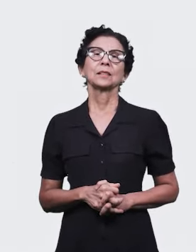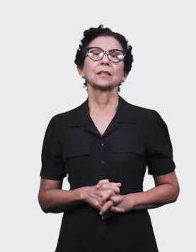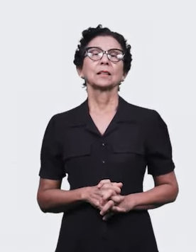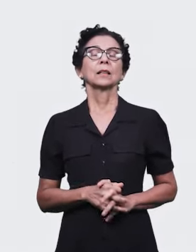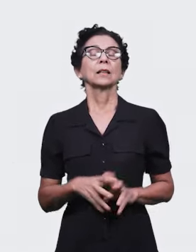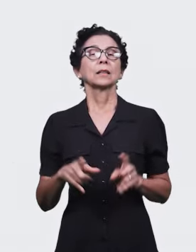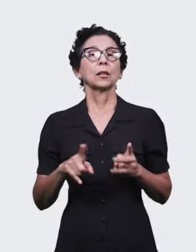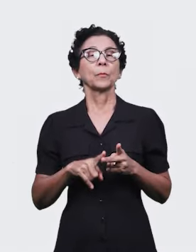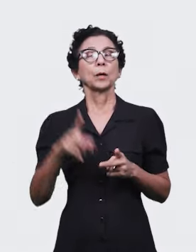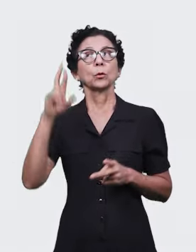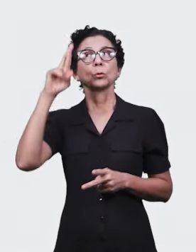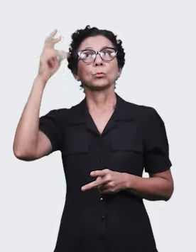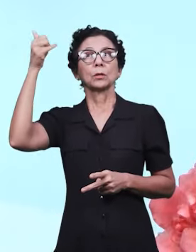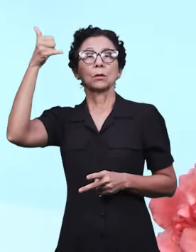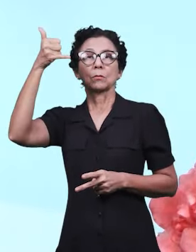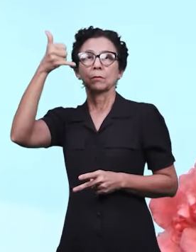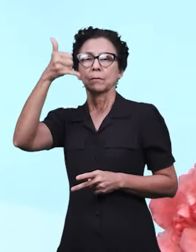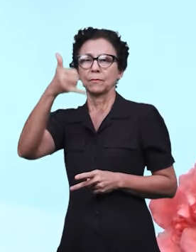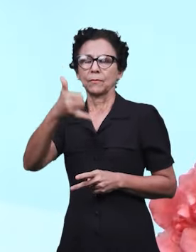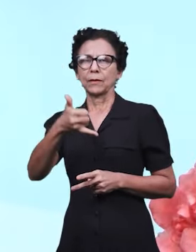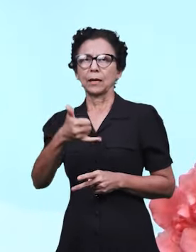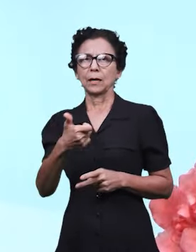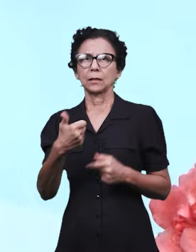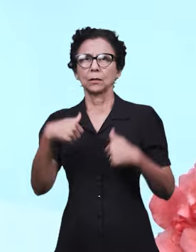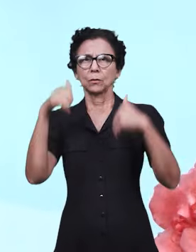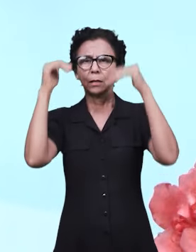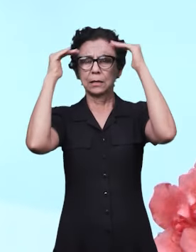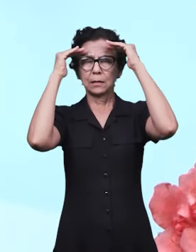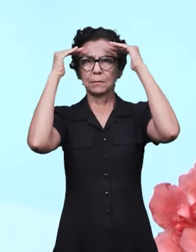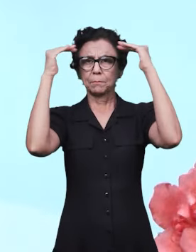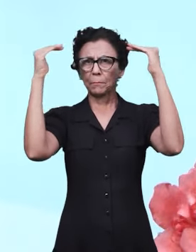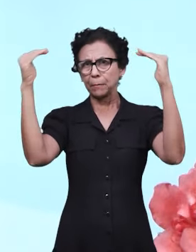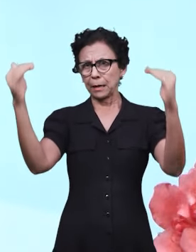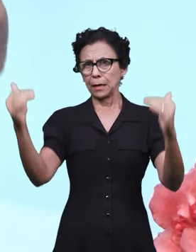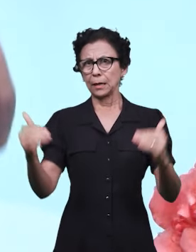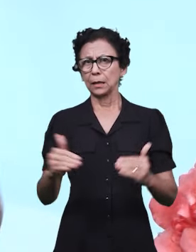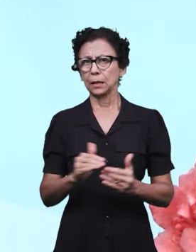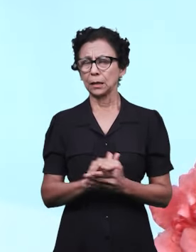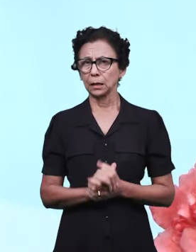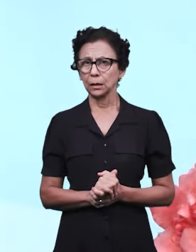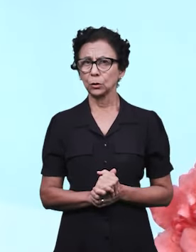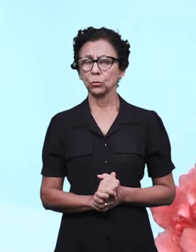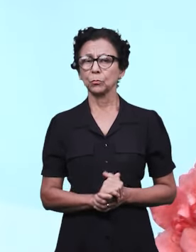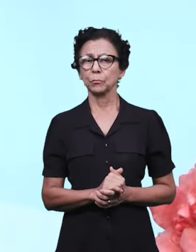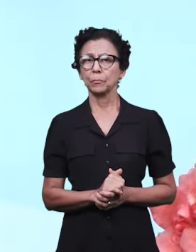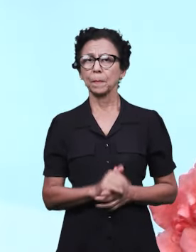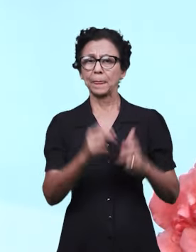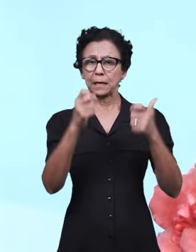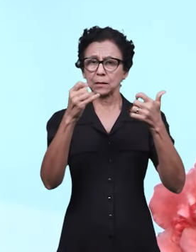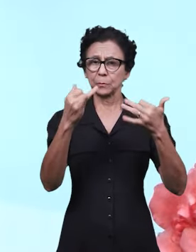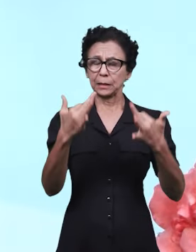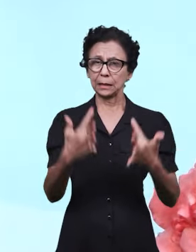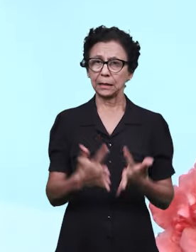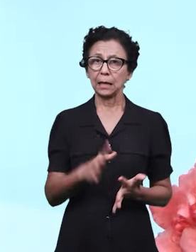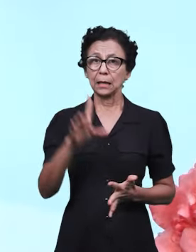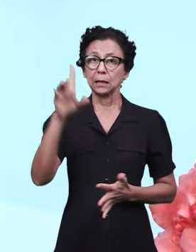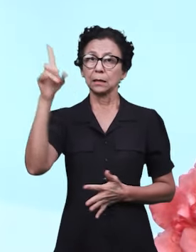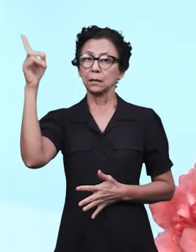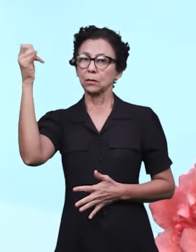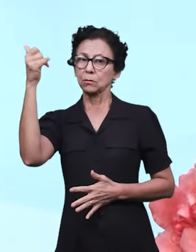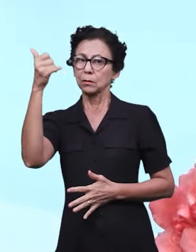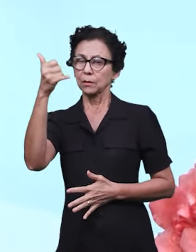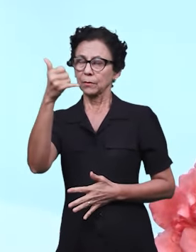falando, a reverência que eles precisam de estar, ensinar que é a voz do Senhor, né? Então é um momento que elas vão